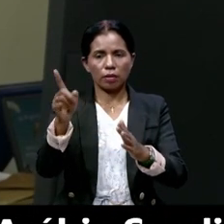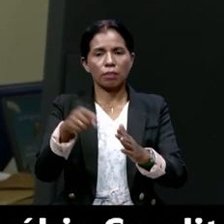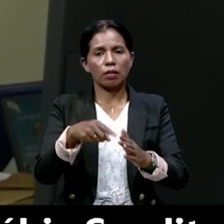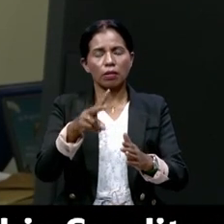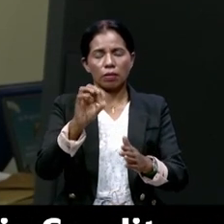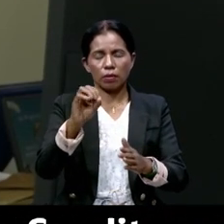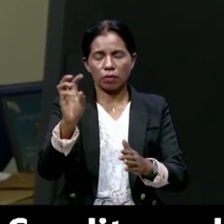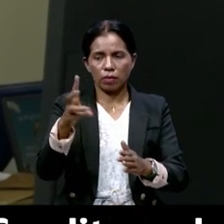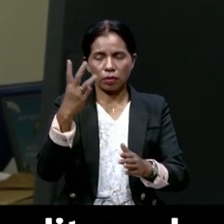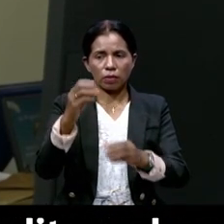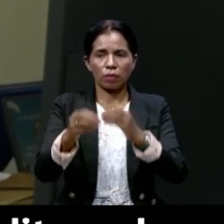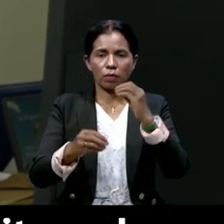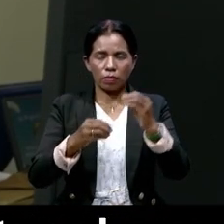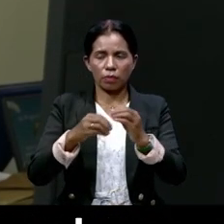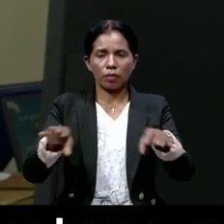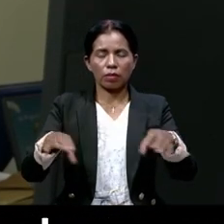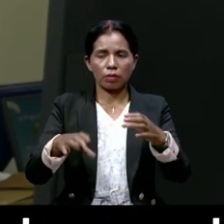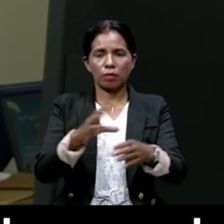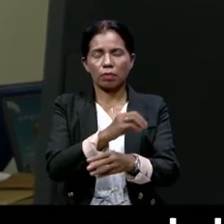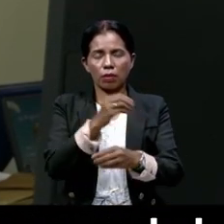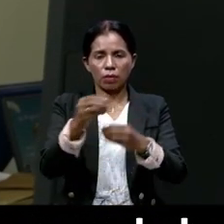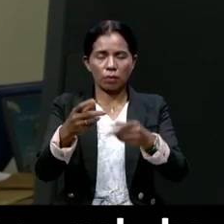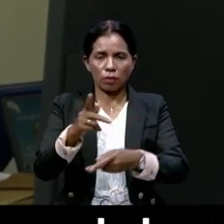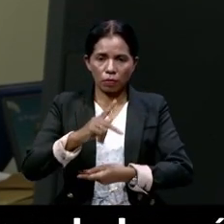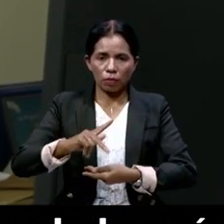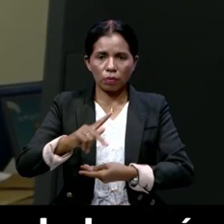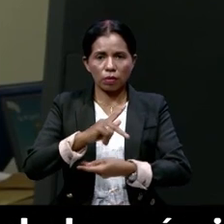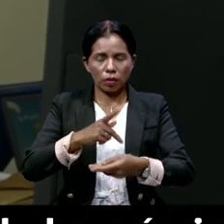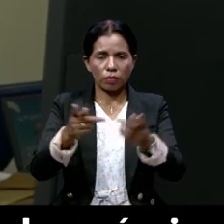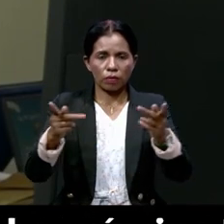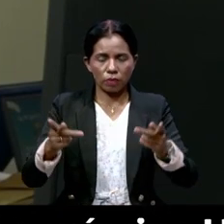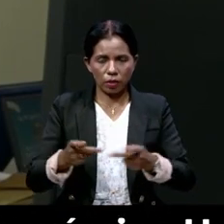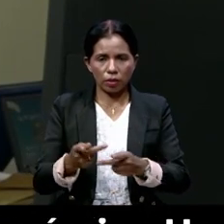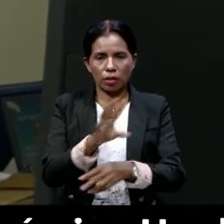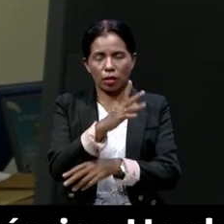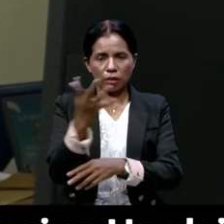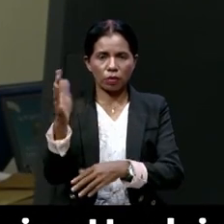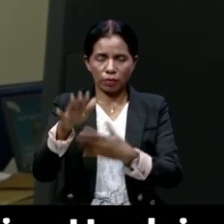5/2016 con ava sistema nacional área protegida Ita ia lei número